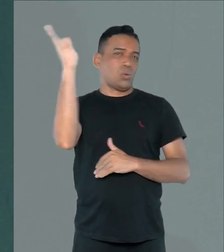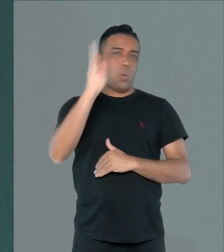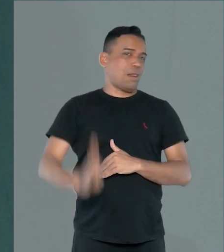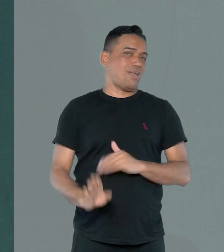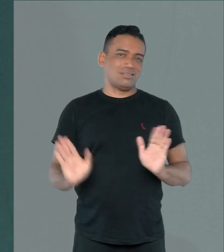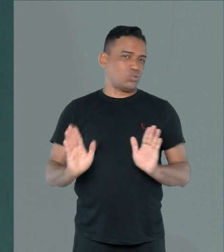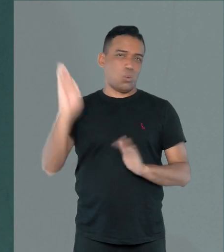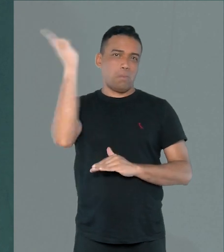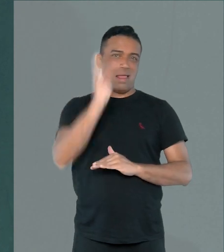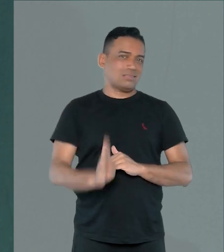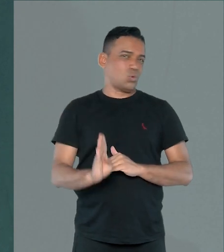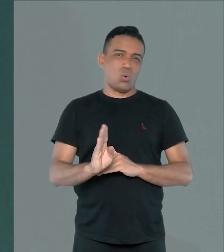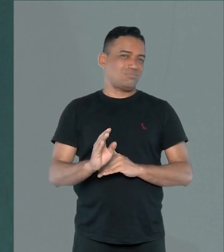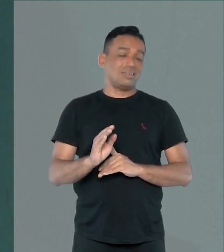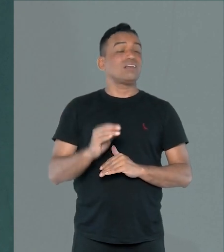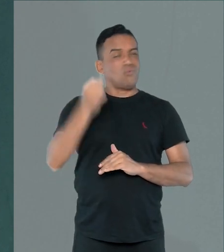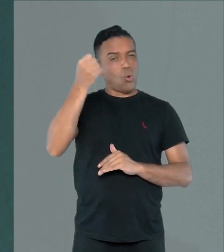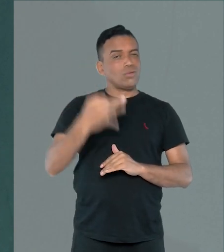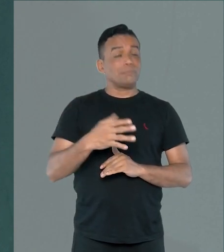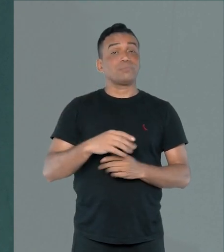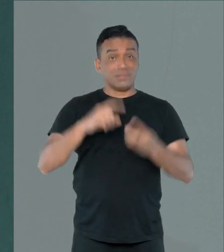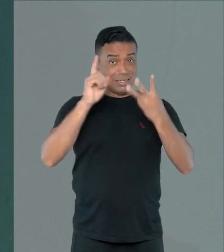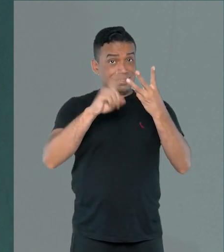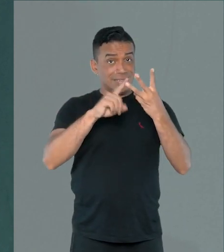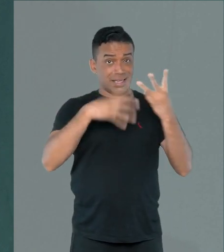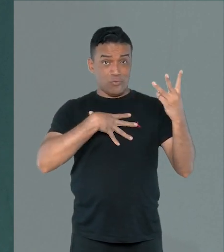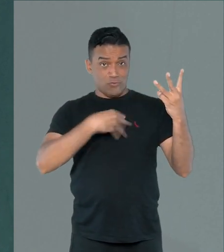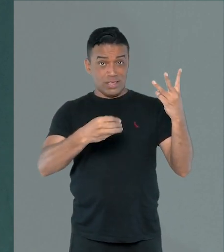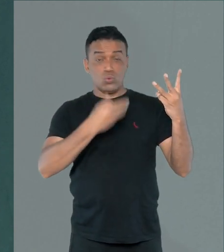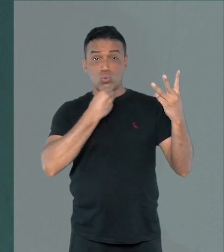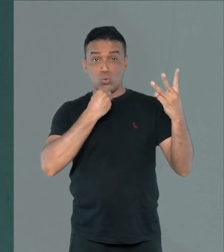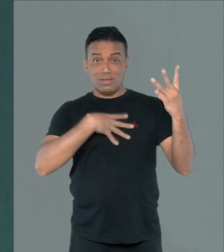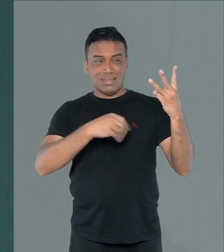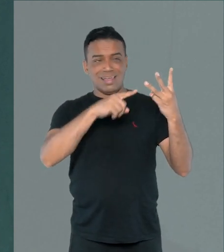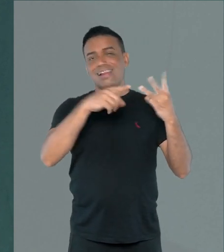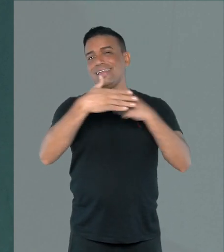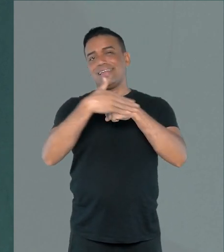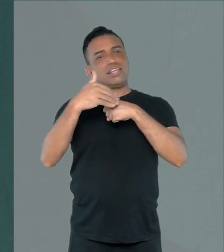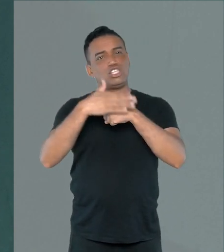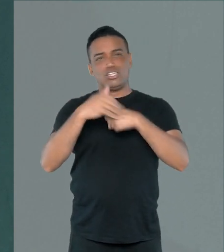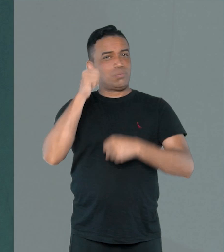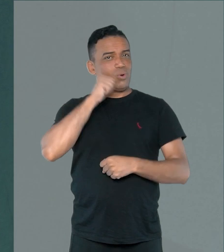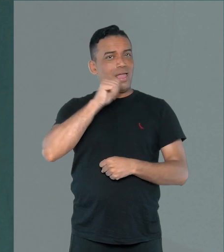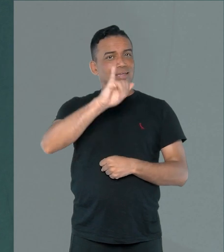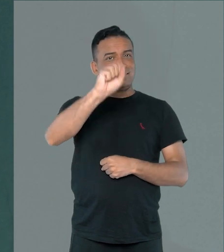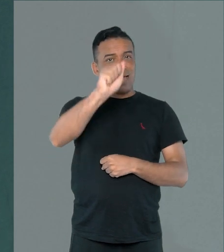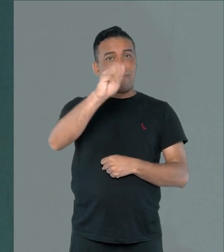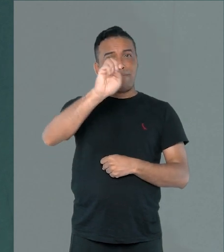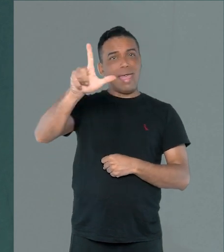né? Eu vou contar aos pouquinhos. E o terceiro filho, o queridinho da Princesa Isabel, que